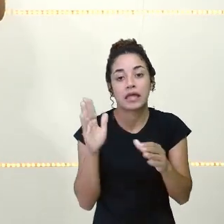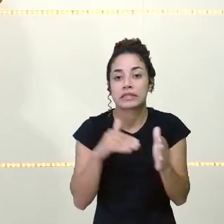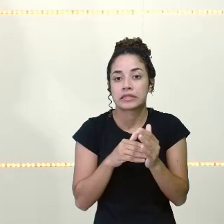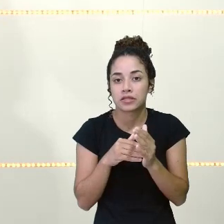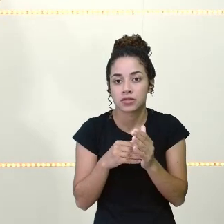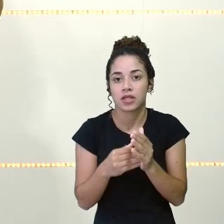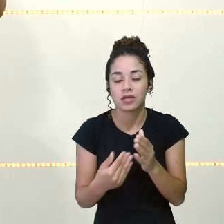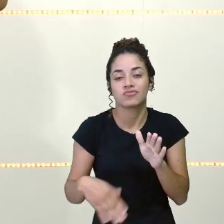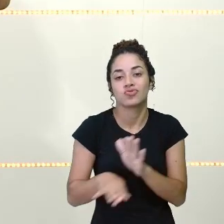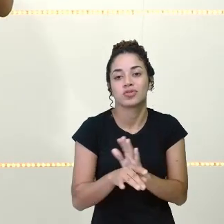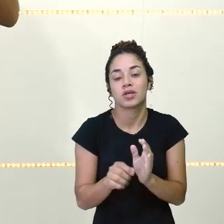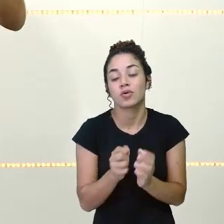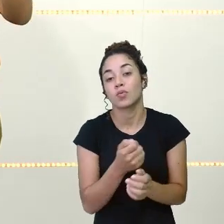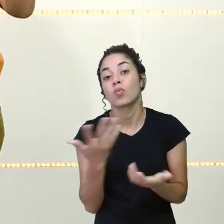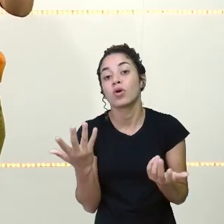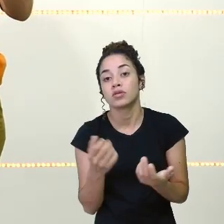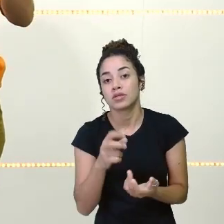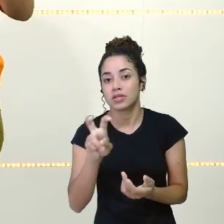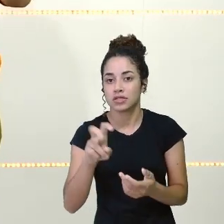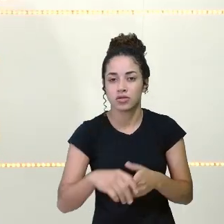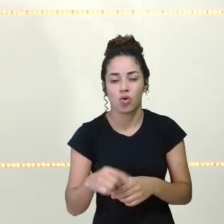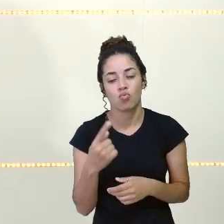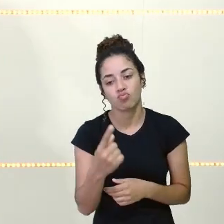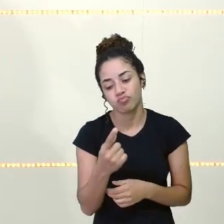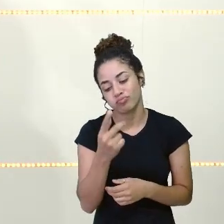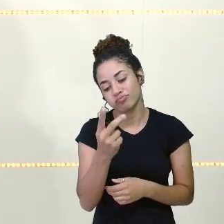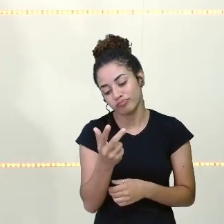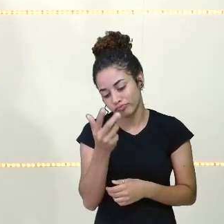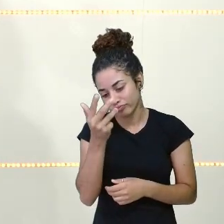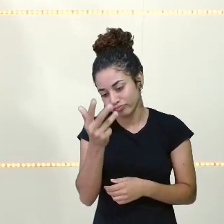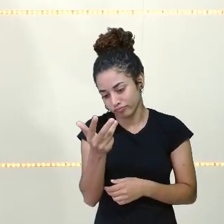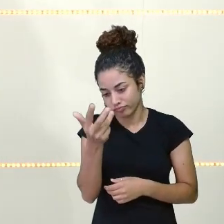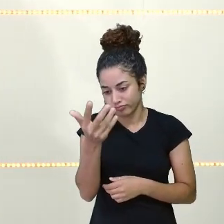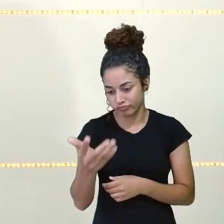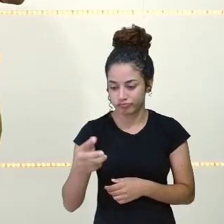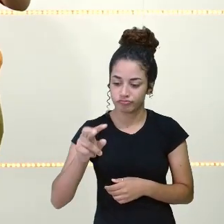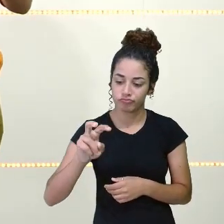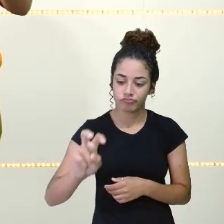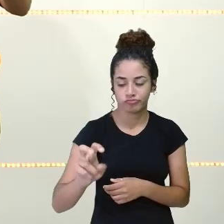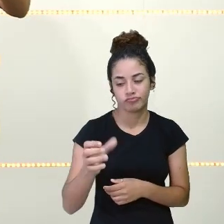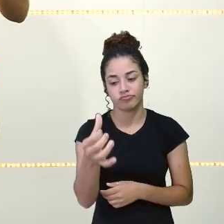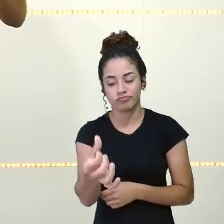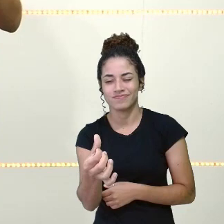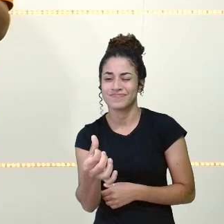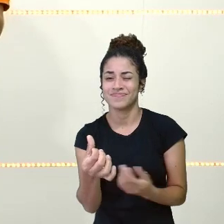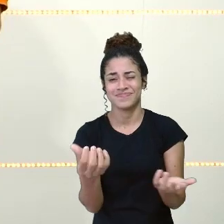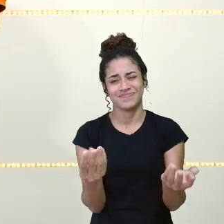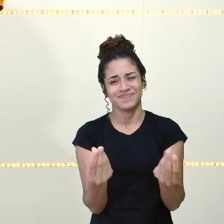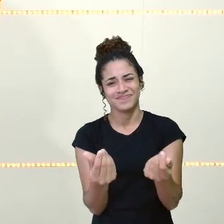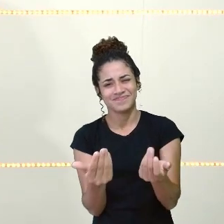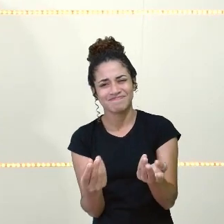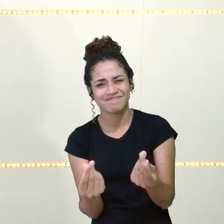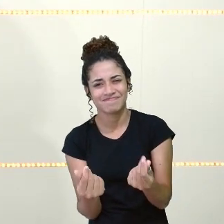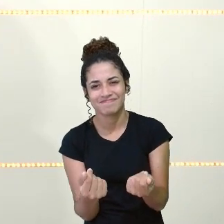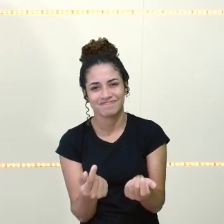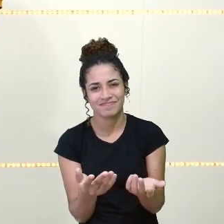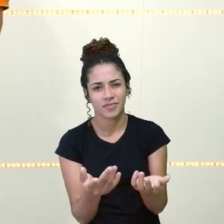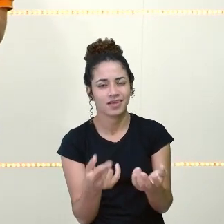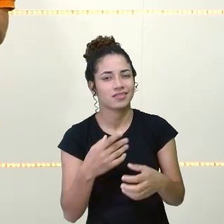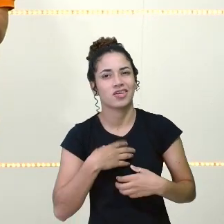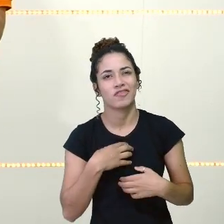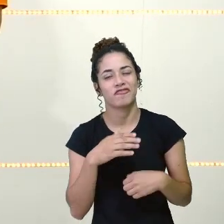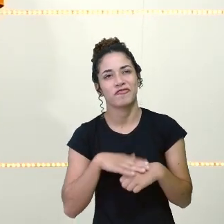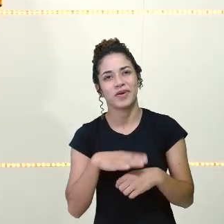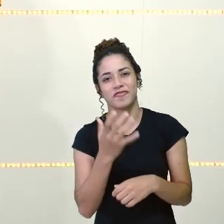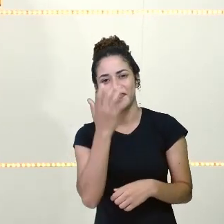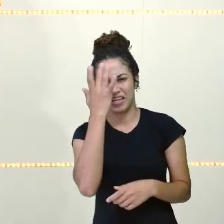quinta. 1, 2, 3, 4, 5, 6. Eita, professora, e não tem um jeitinho mais